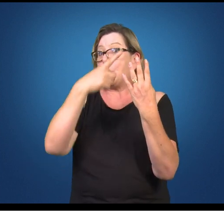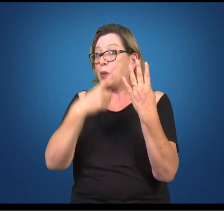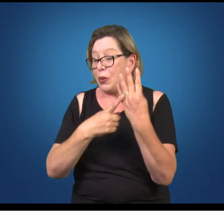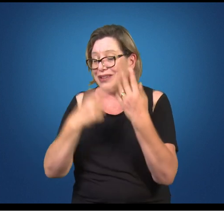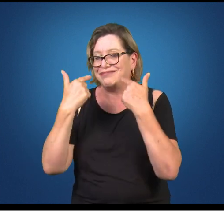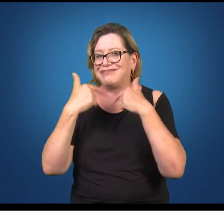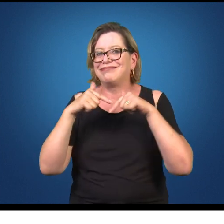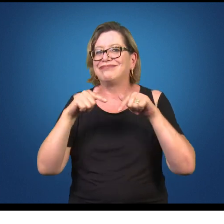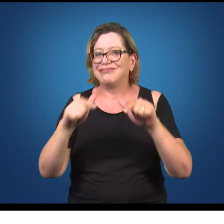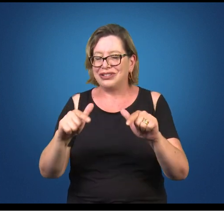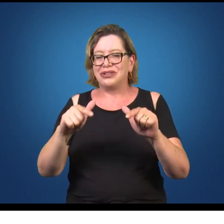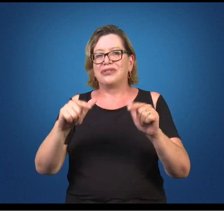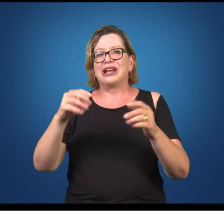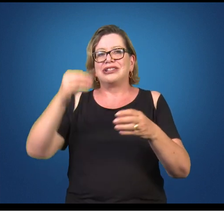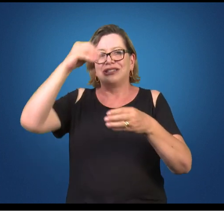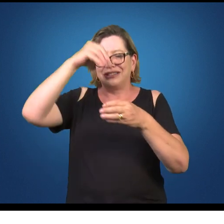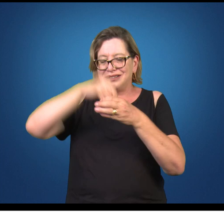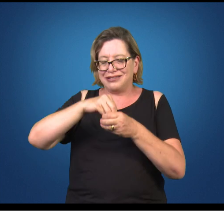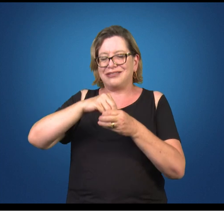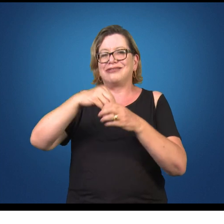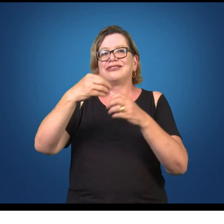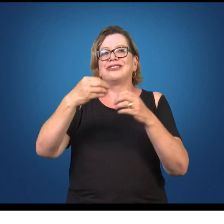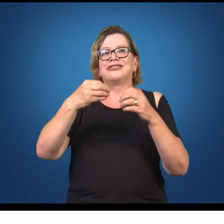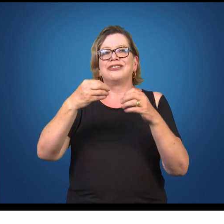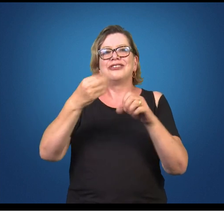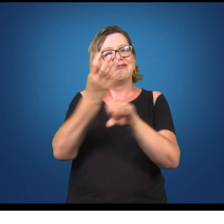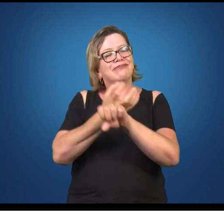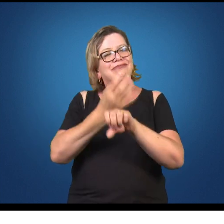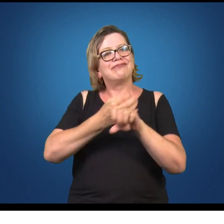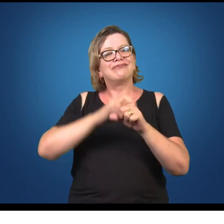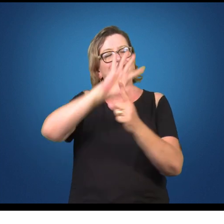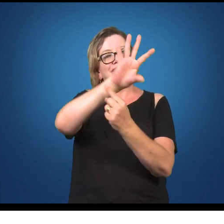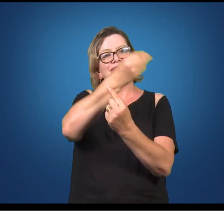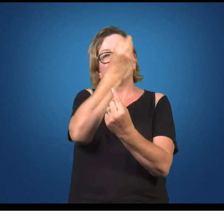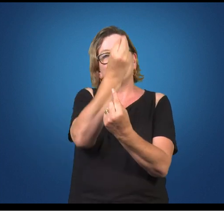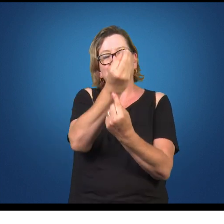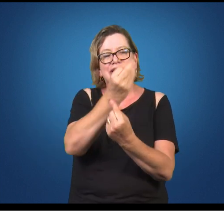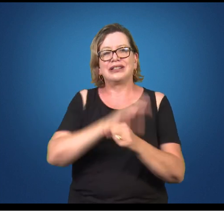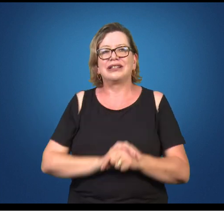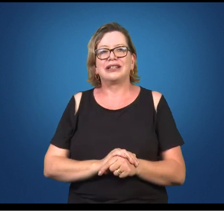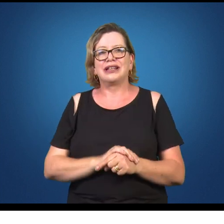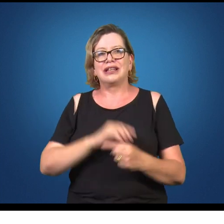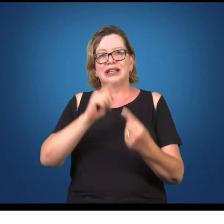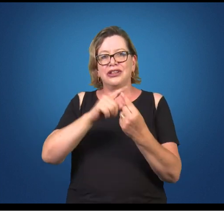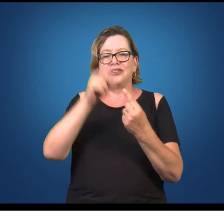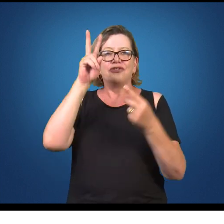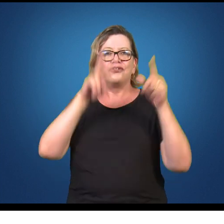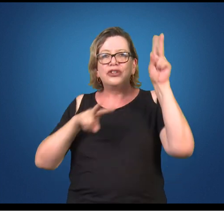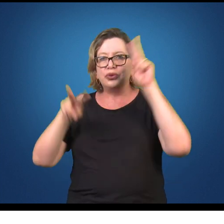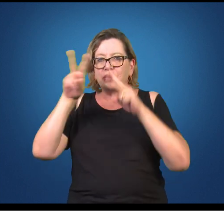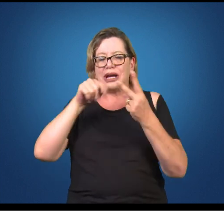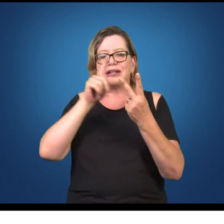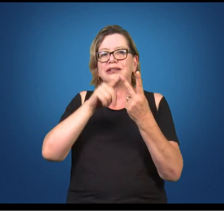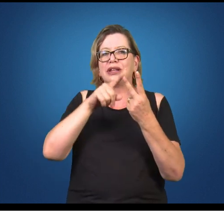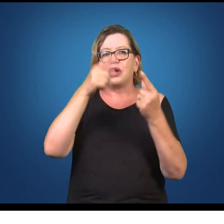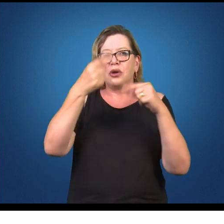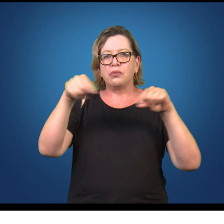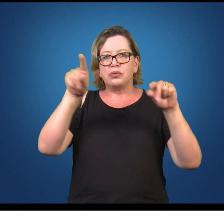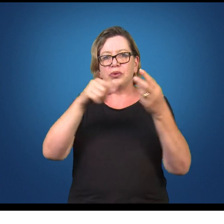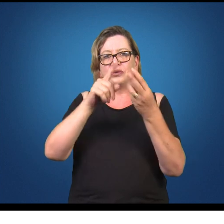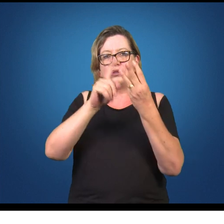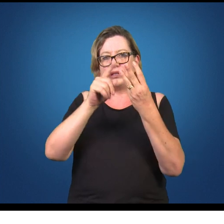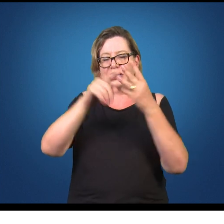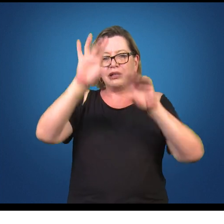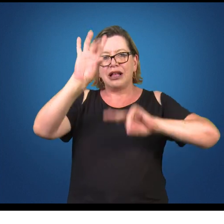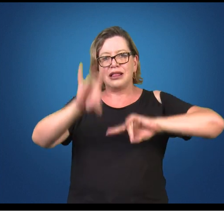as quatro linguagens dentro do conteúdo, sim, dentro do ensino da arte, né? Então, artes visuais, música, dança E e artes teatro.